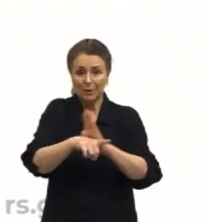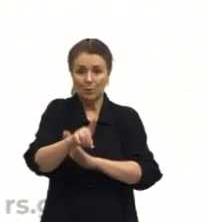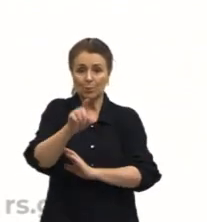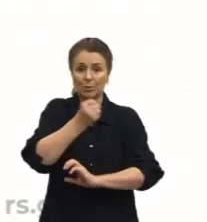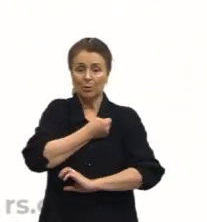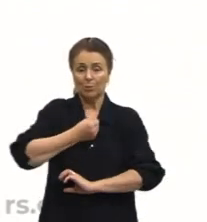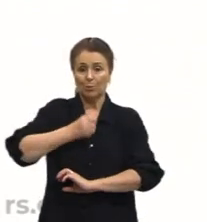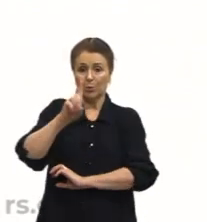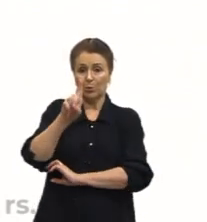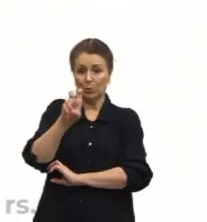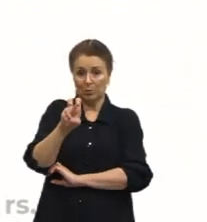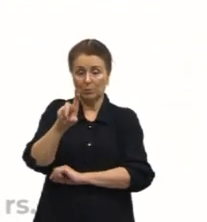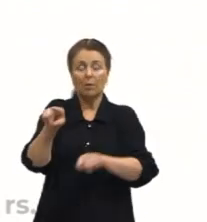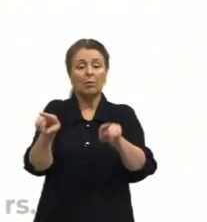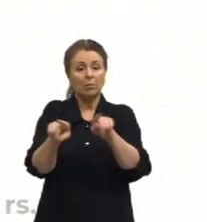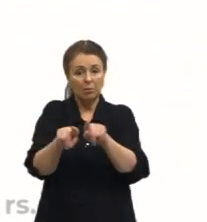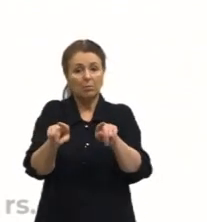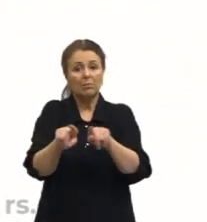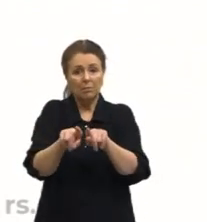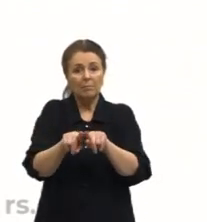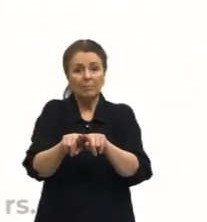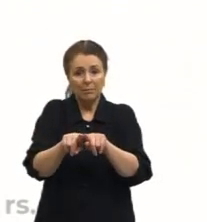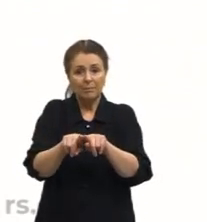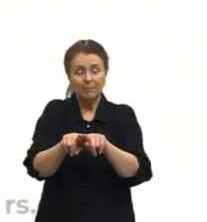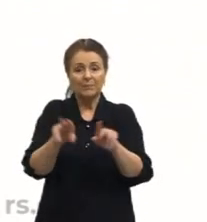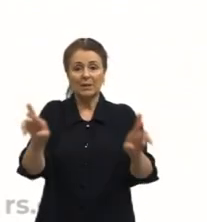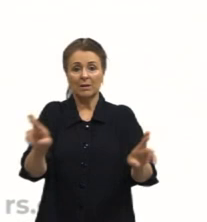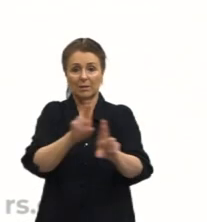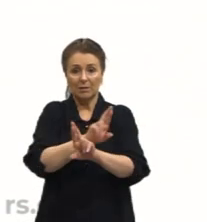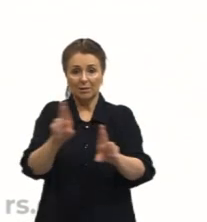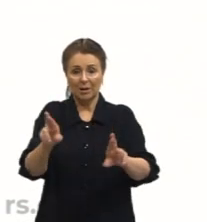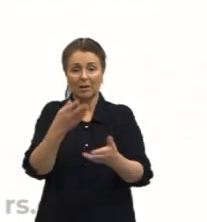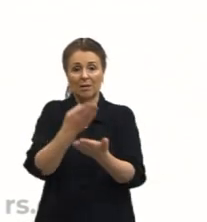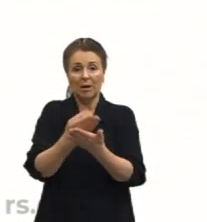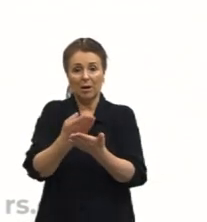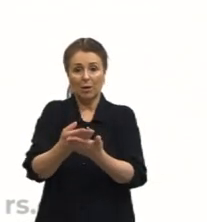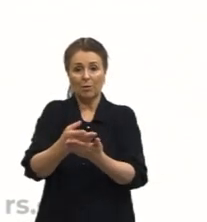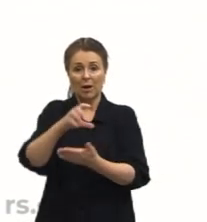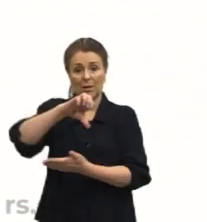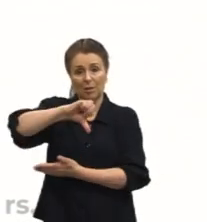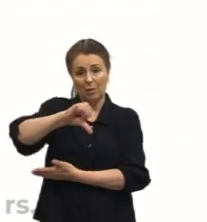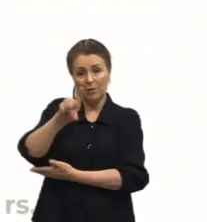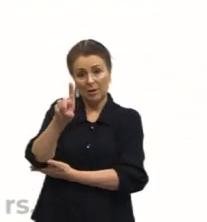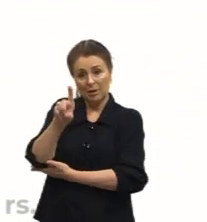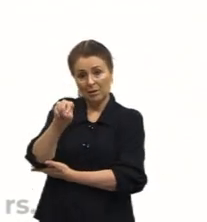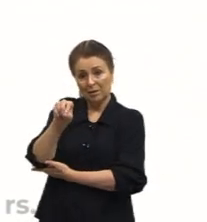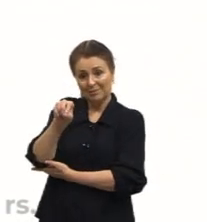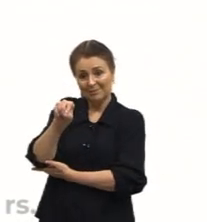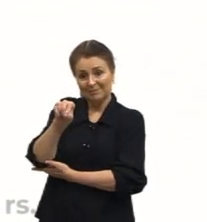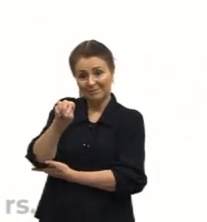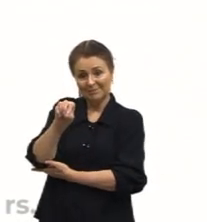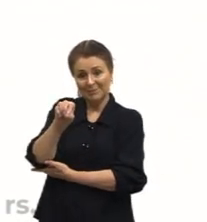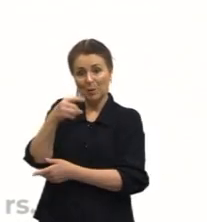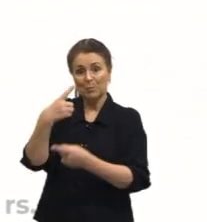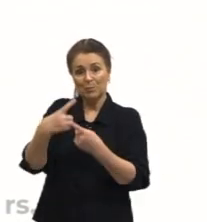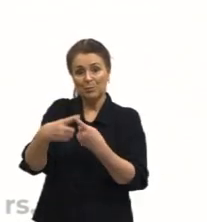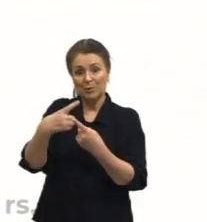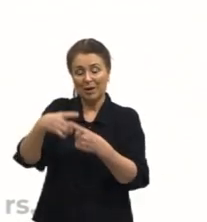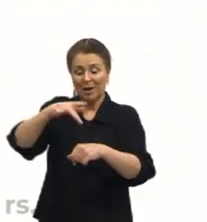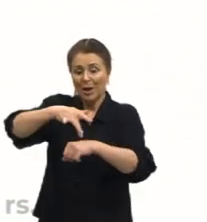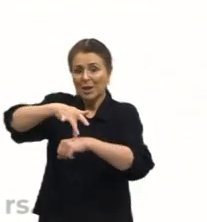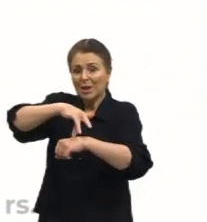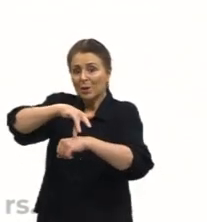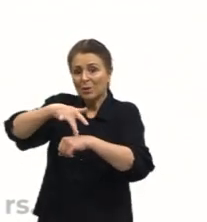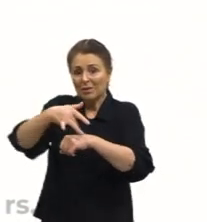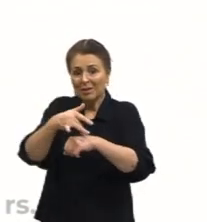15 também nesse relacionava com as aulas 9:10 porque ela também se referia a questões aí de ironia